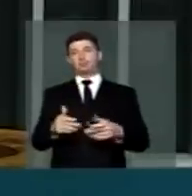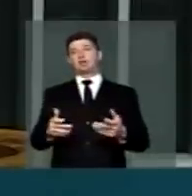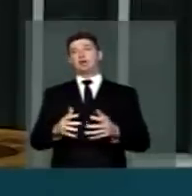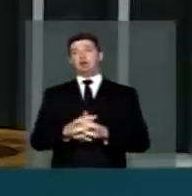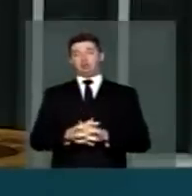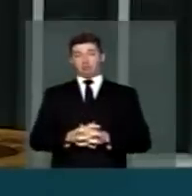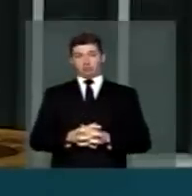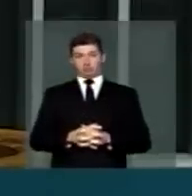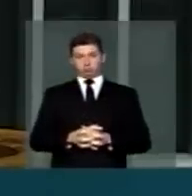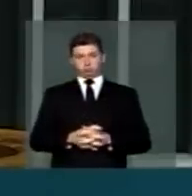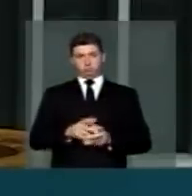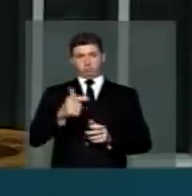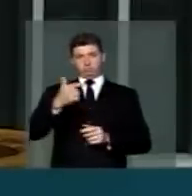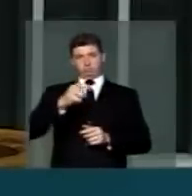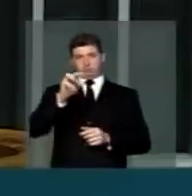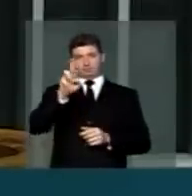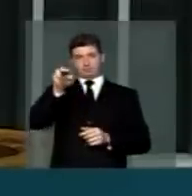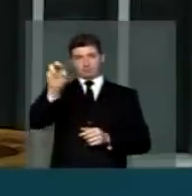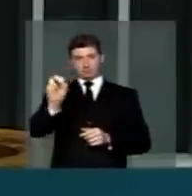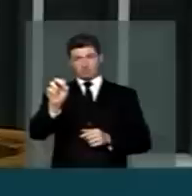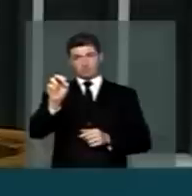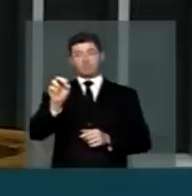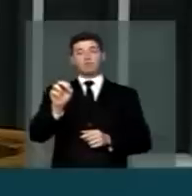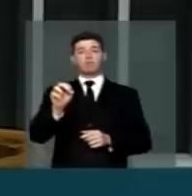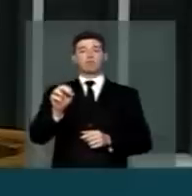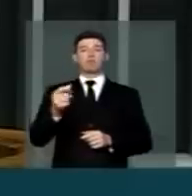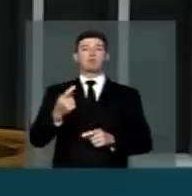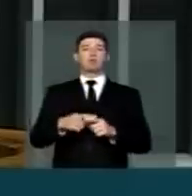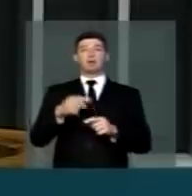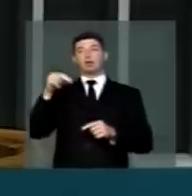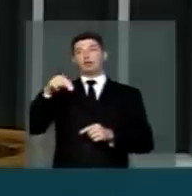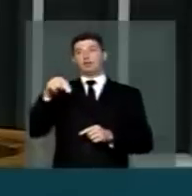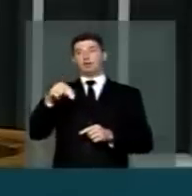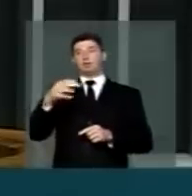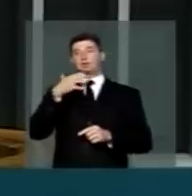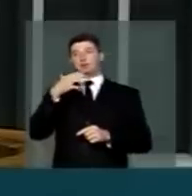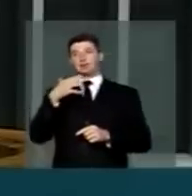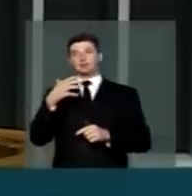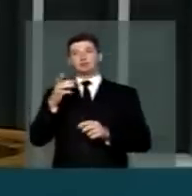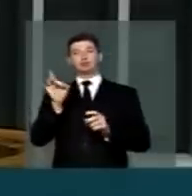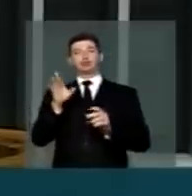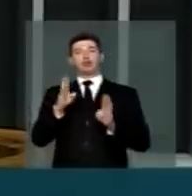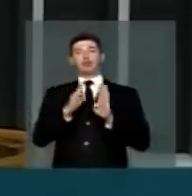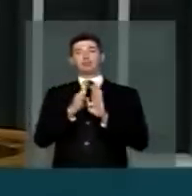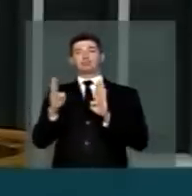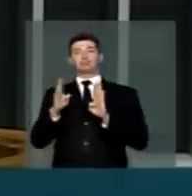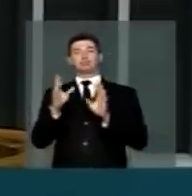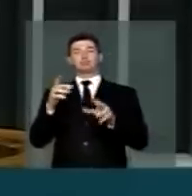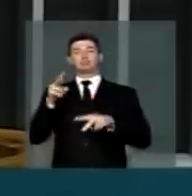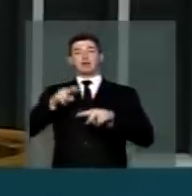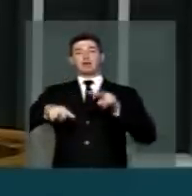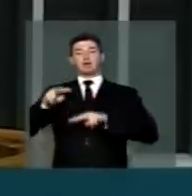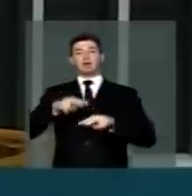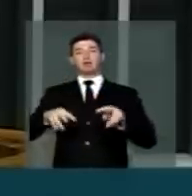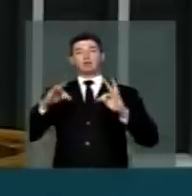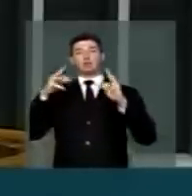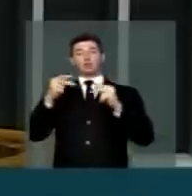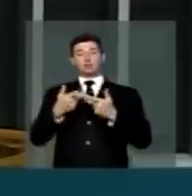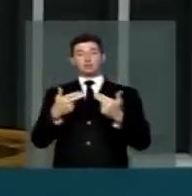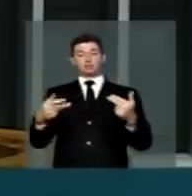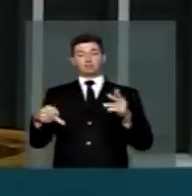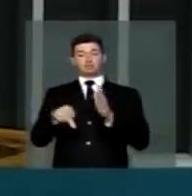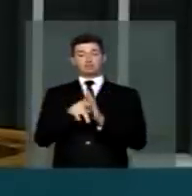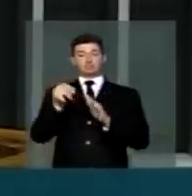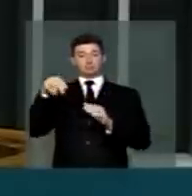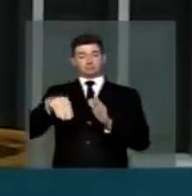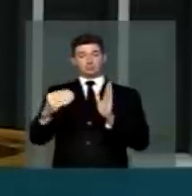eleições do segundo turno, porque aí teremos novembro e parte de dezembro somente para analisarmos todas as questões que